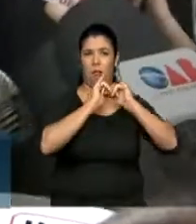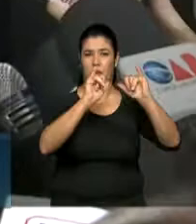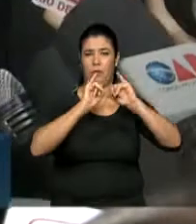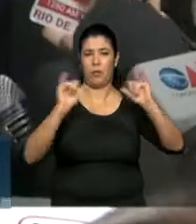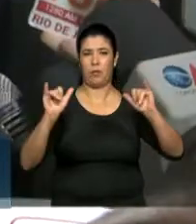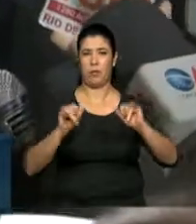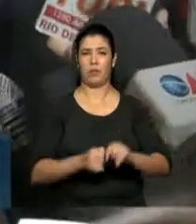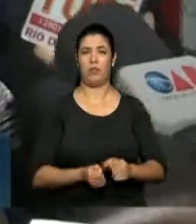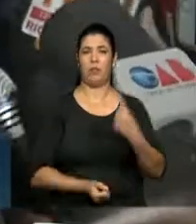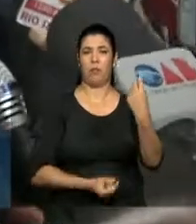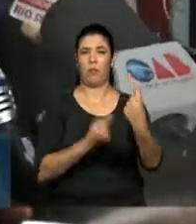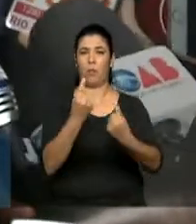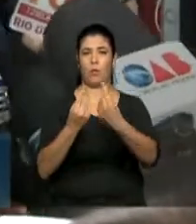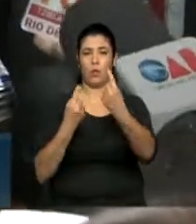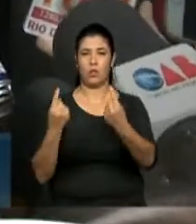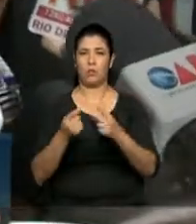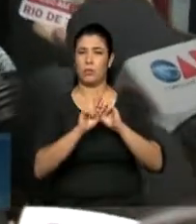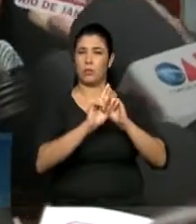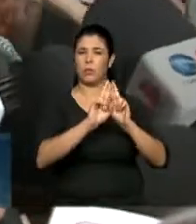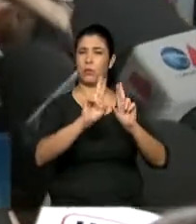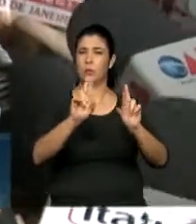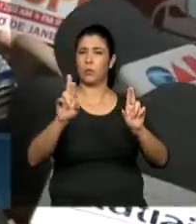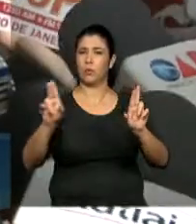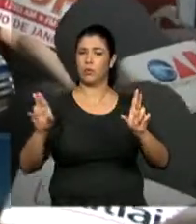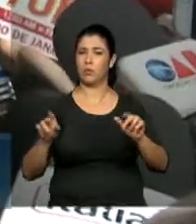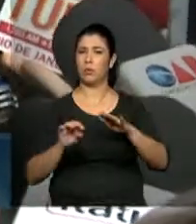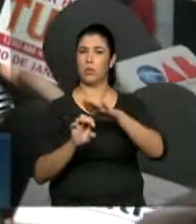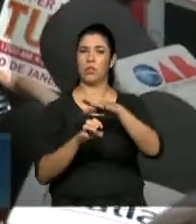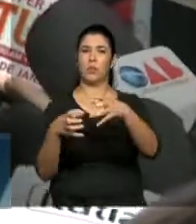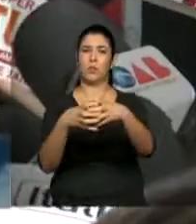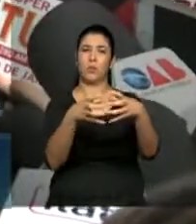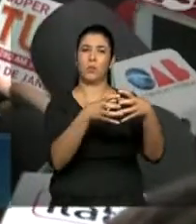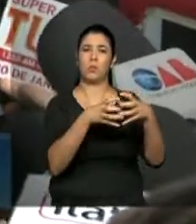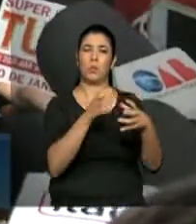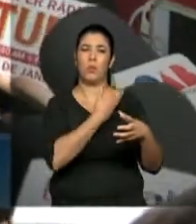presta conta em cada um dos órgãos do governo.